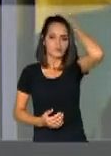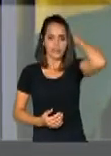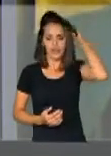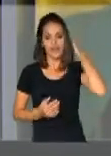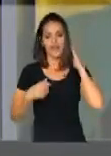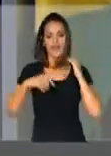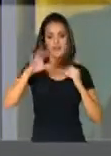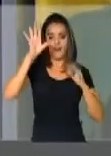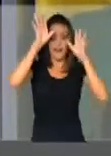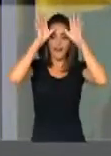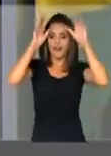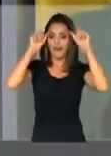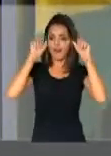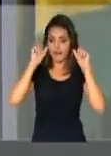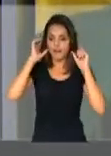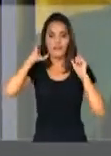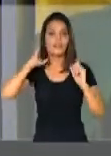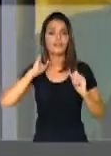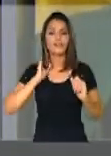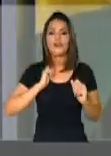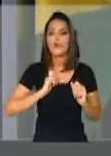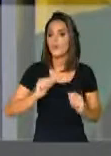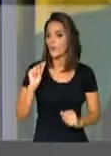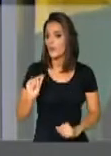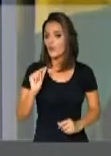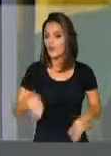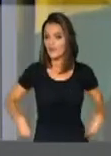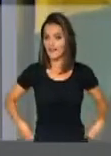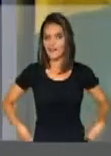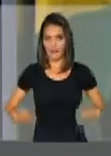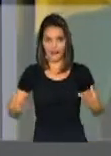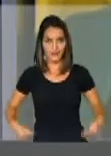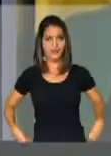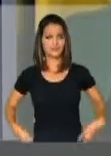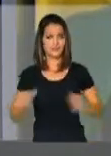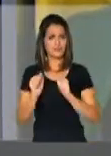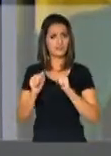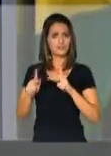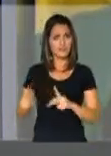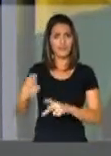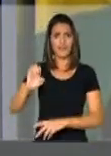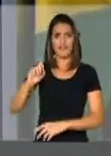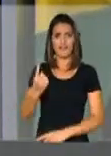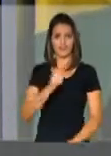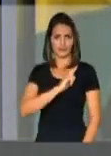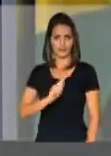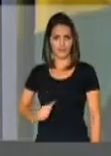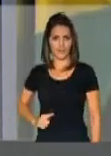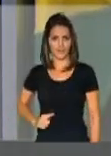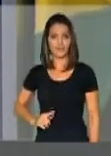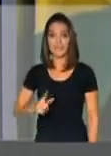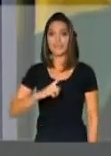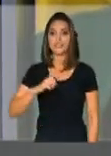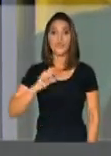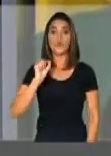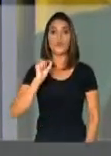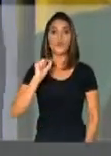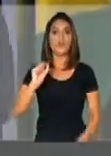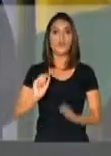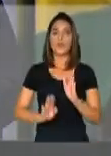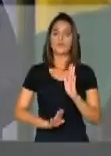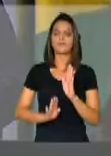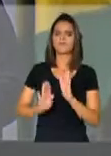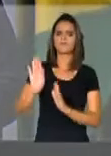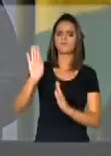que mais gastaram com a aposentadoria de ex-governadores enquanto ocupa as últimas posições no pib nacional